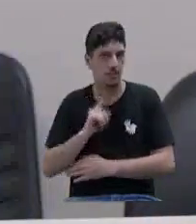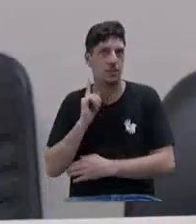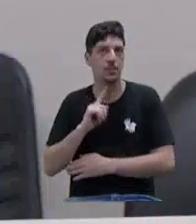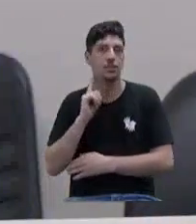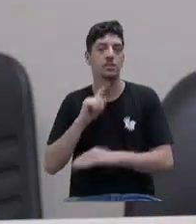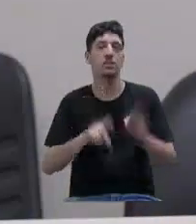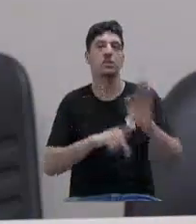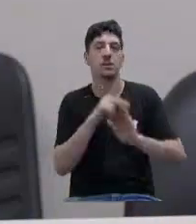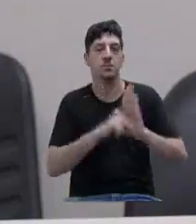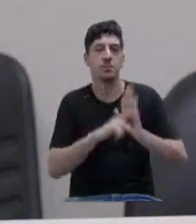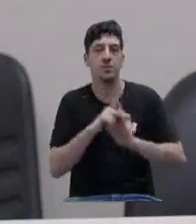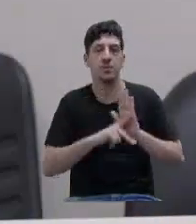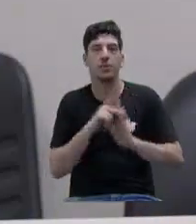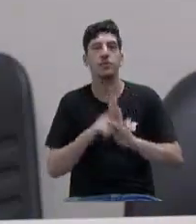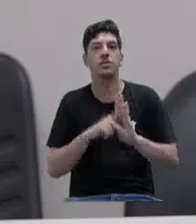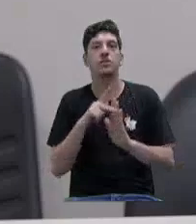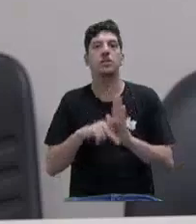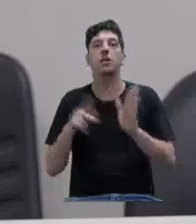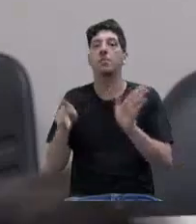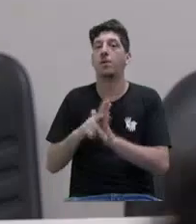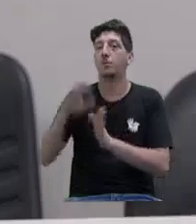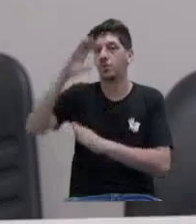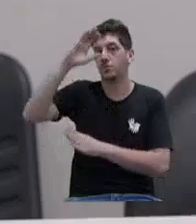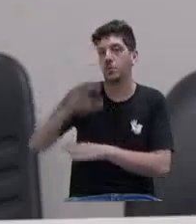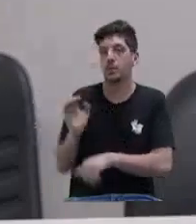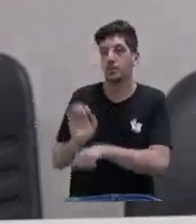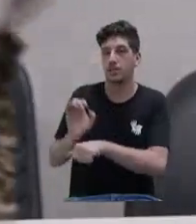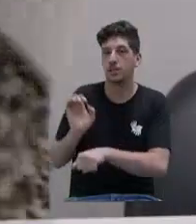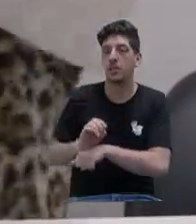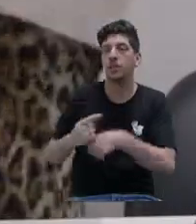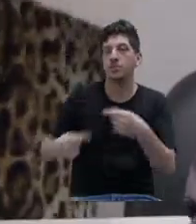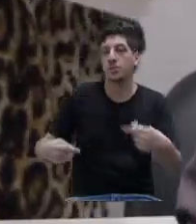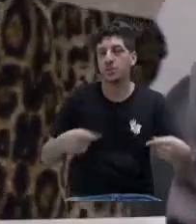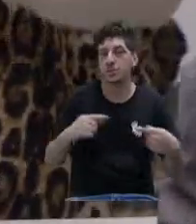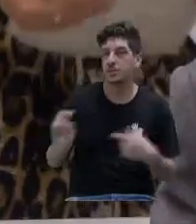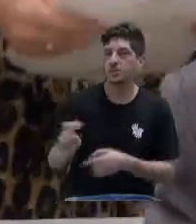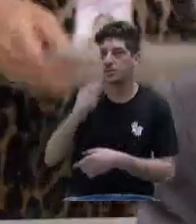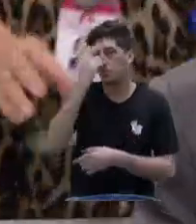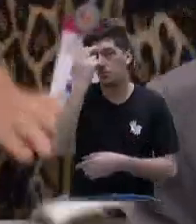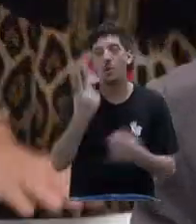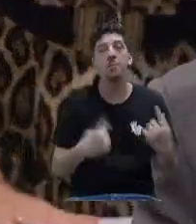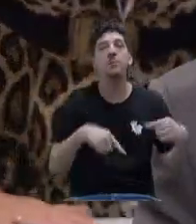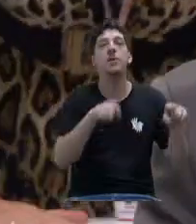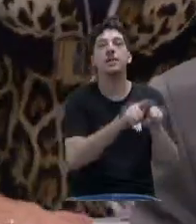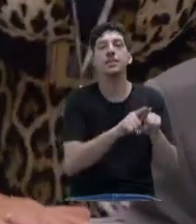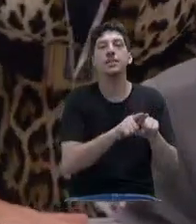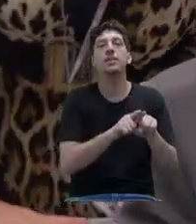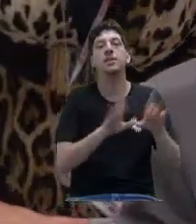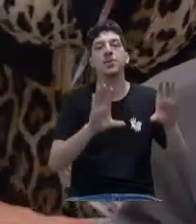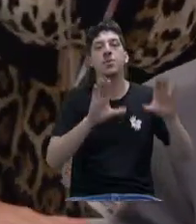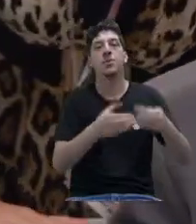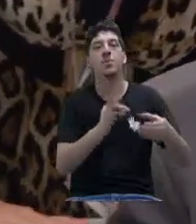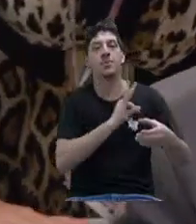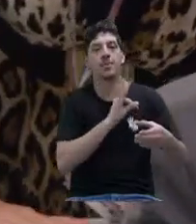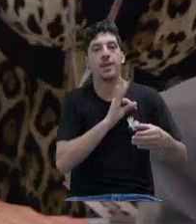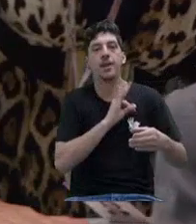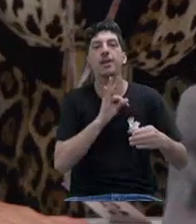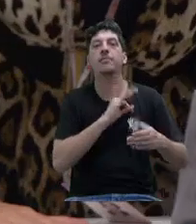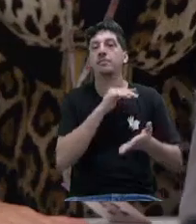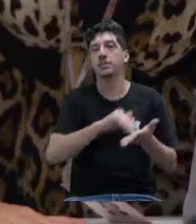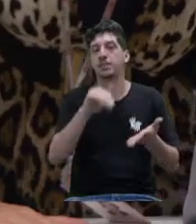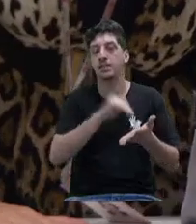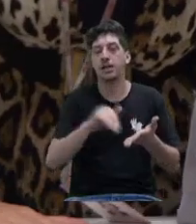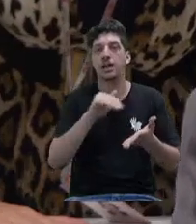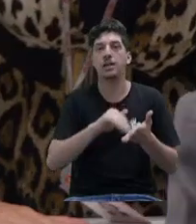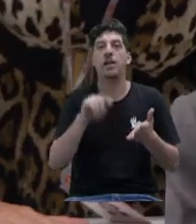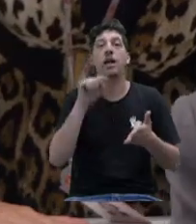Foi um projeto feito pelo Conselho Estadual de Políticas Culturais, em parceria, obviamente, com a equipe técnica da secretaria, e